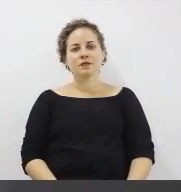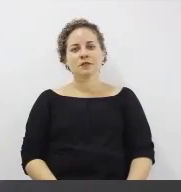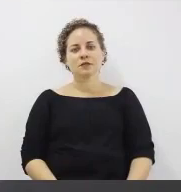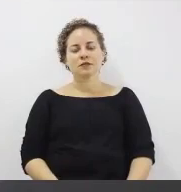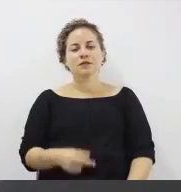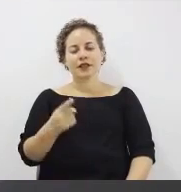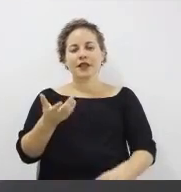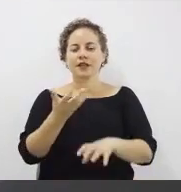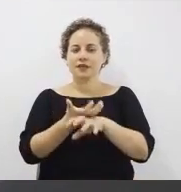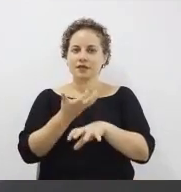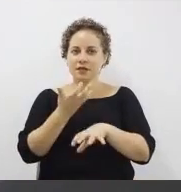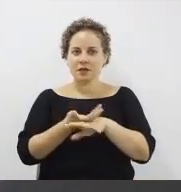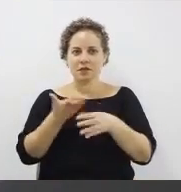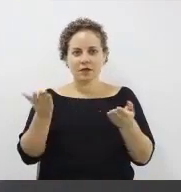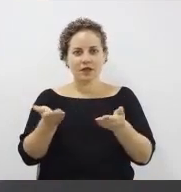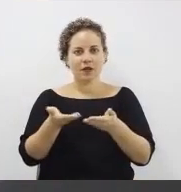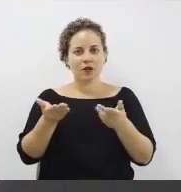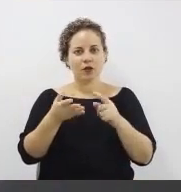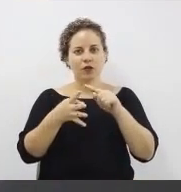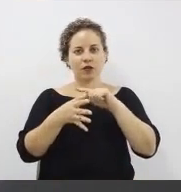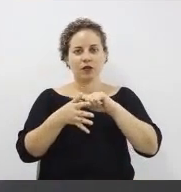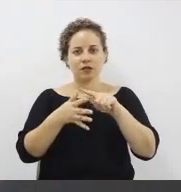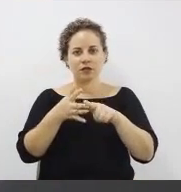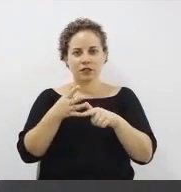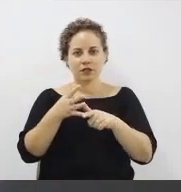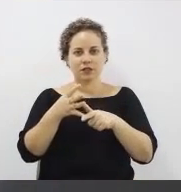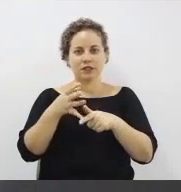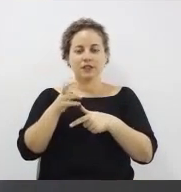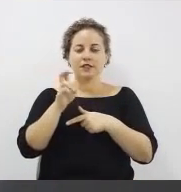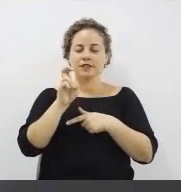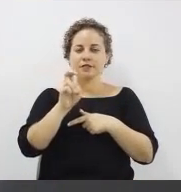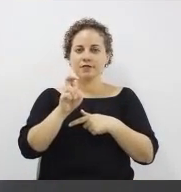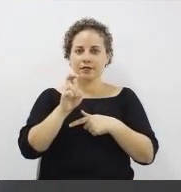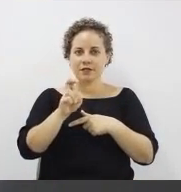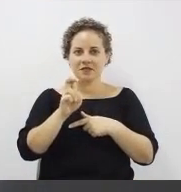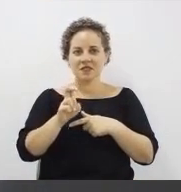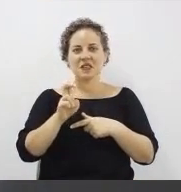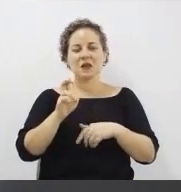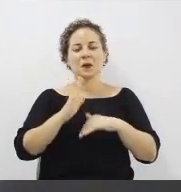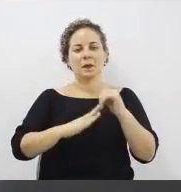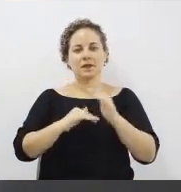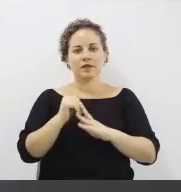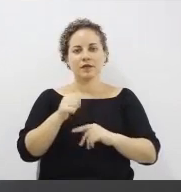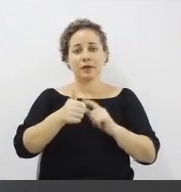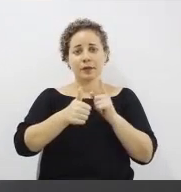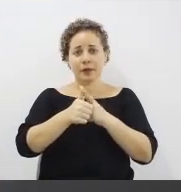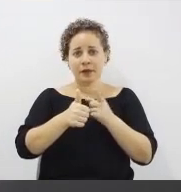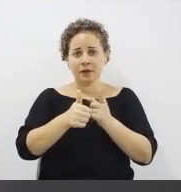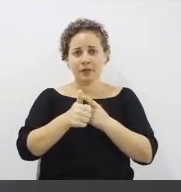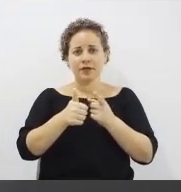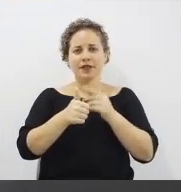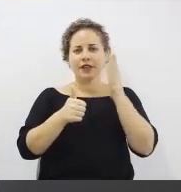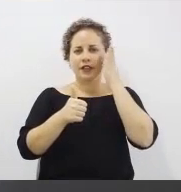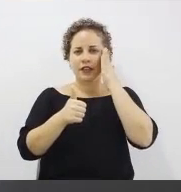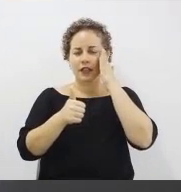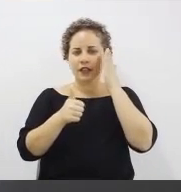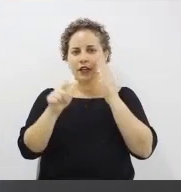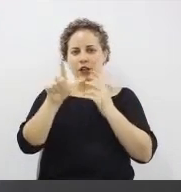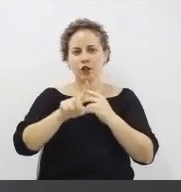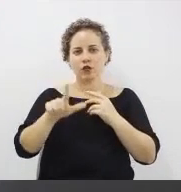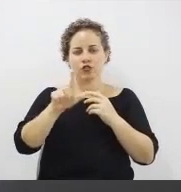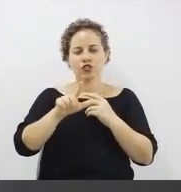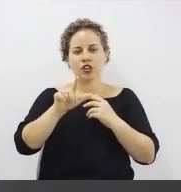nessa disciplina 5 competências. A primeira delas é compreender o conceito de